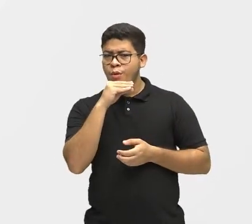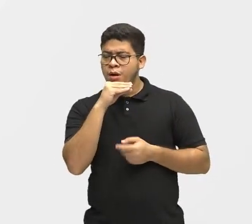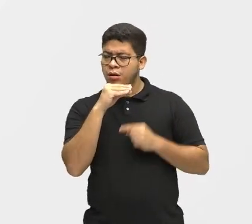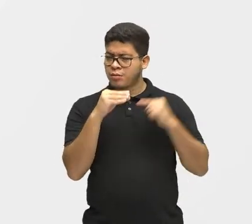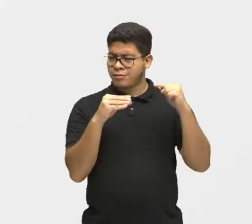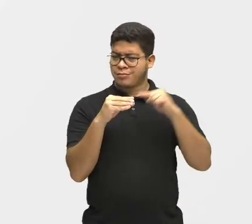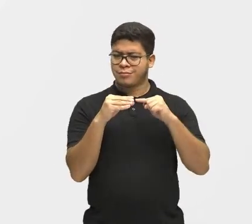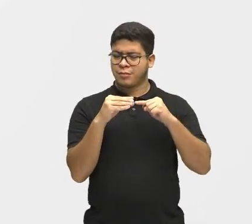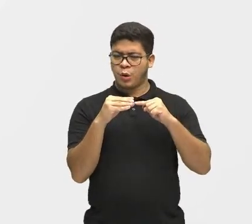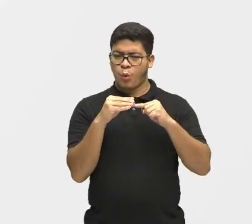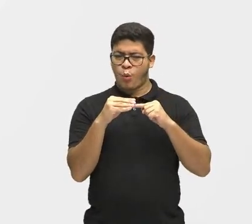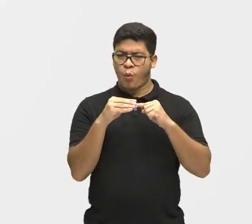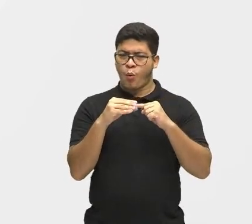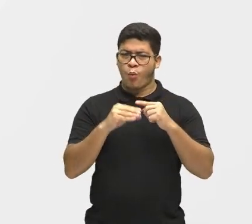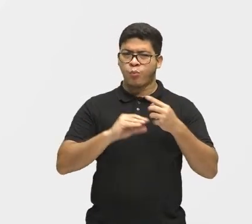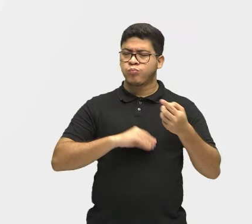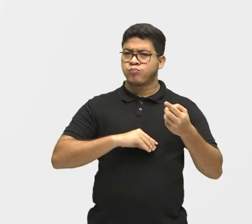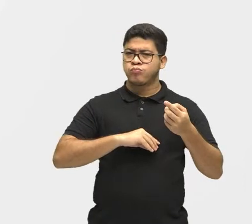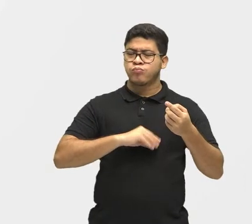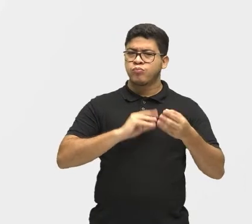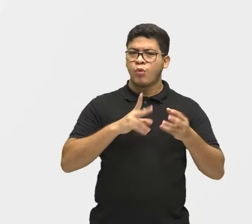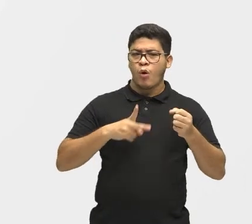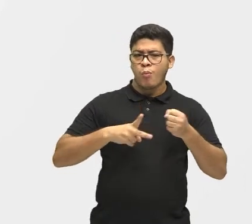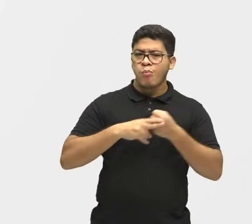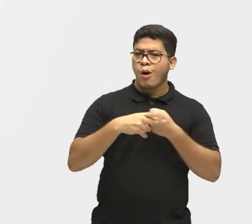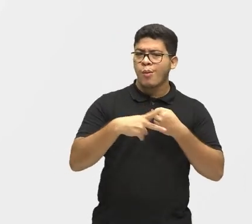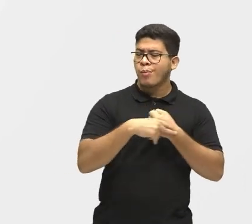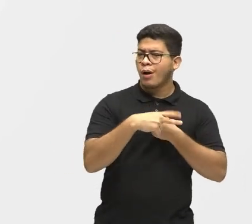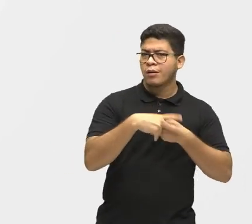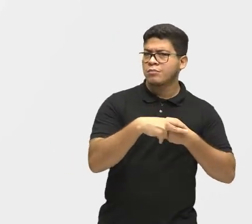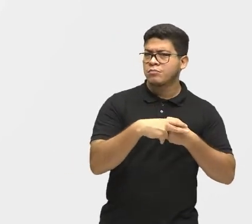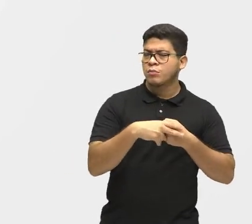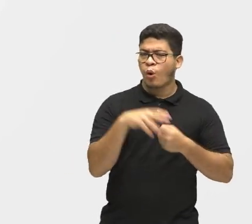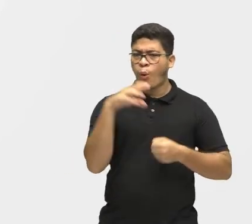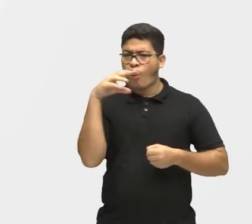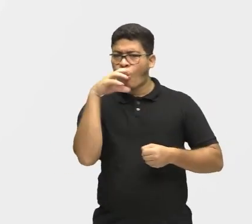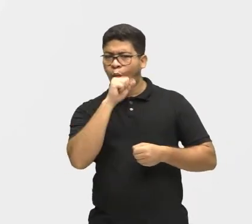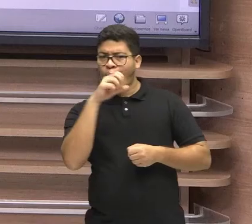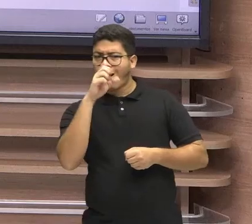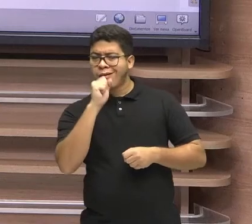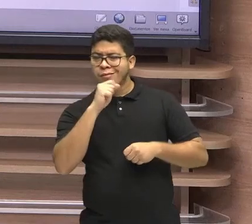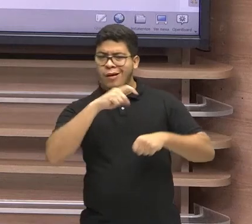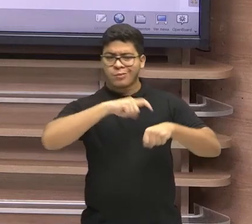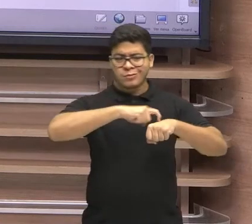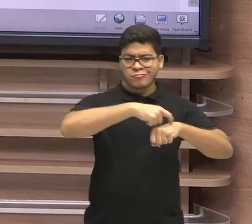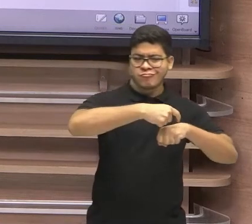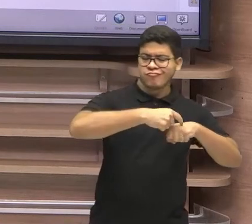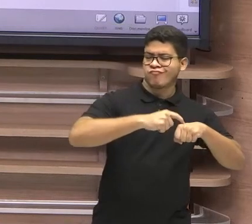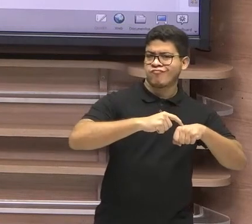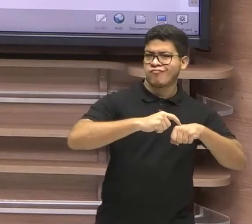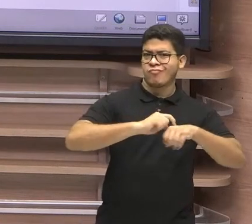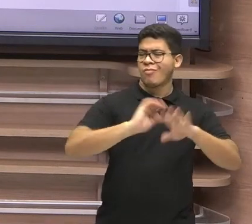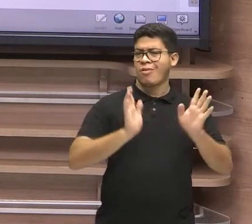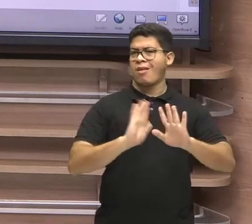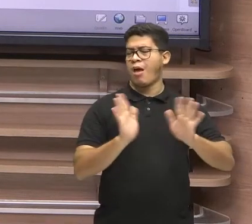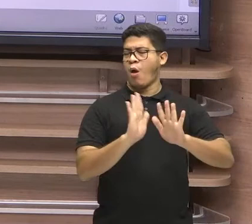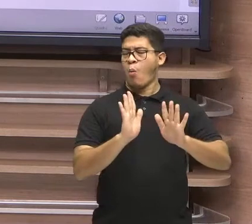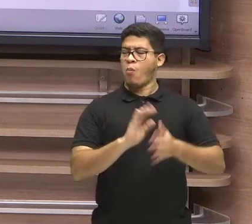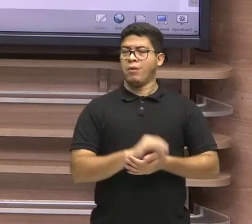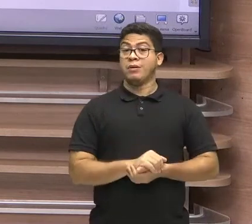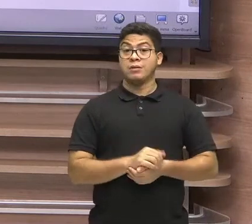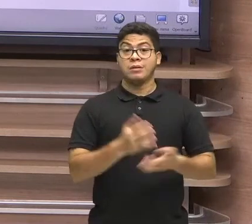né? Também não vai querer que uma semente de laranja nasça o quê? Um morango. Então, claro que não. A germinação das sementes, elas